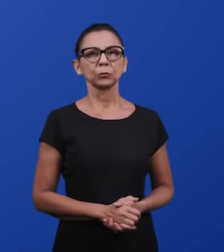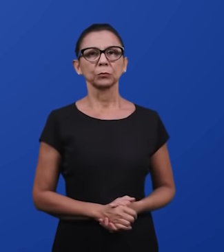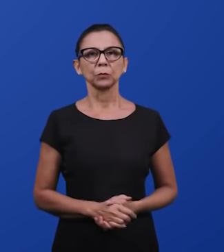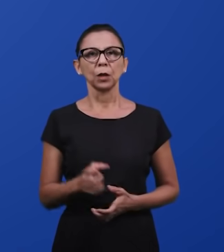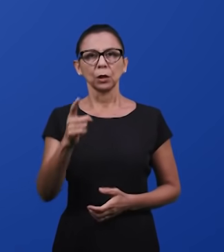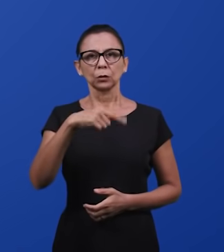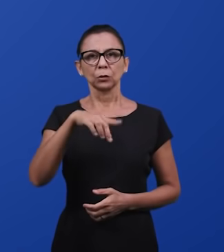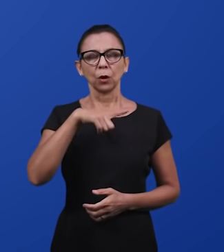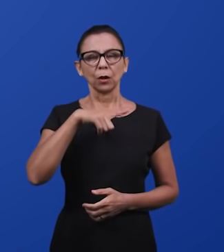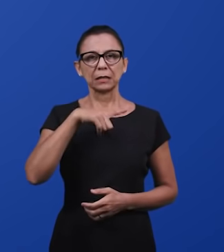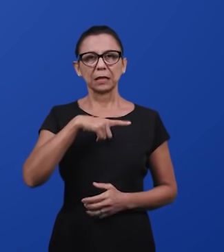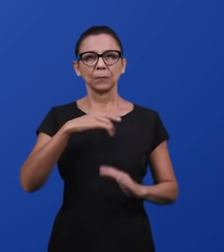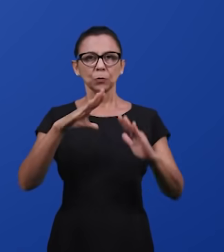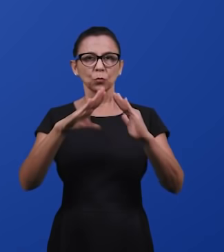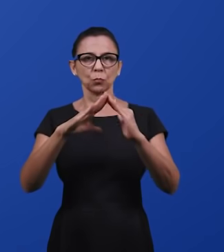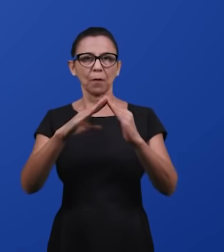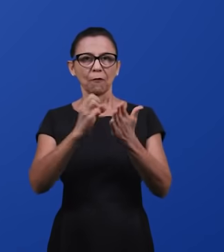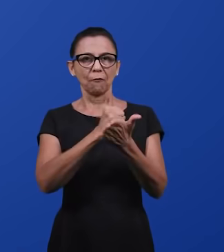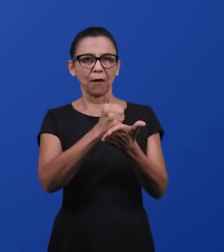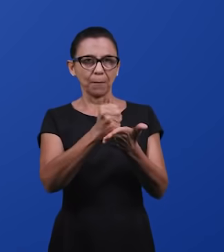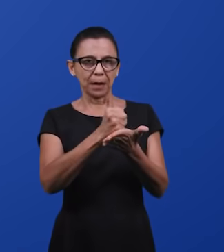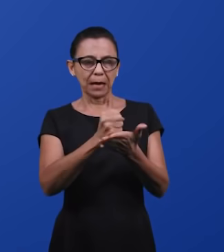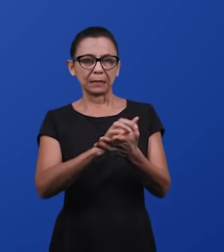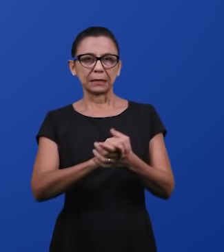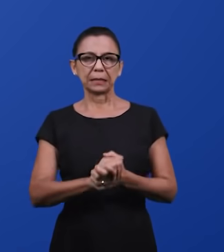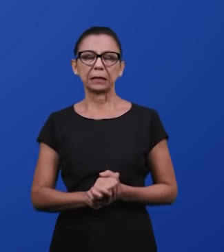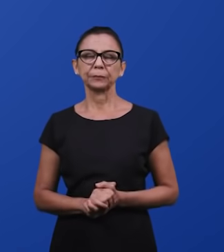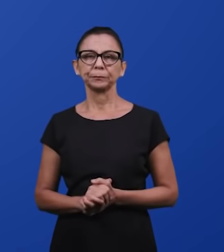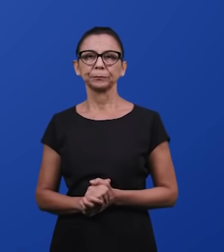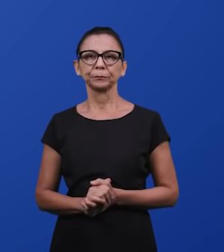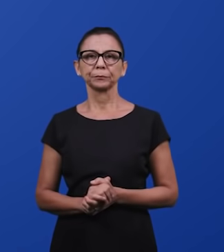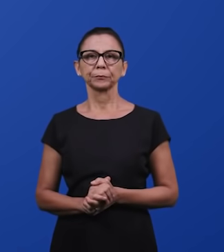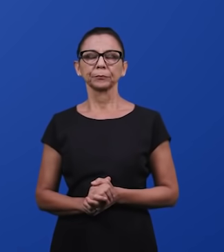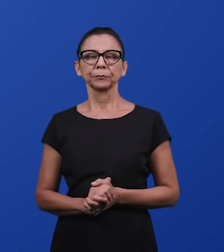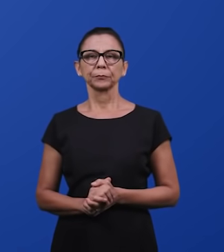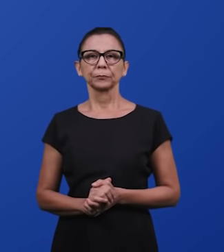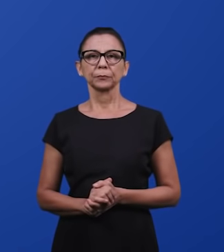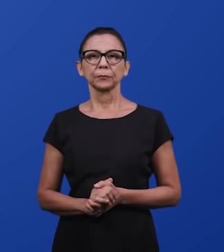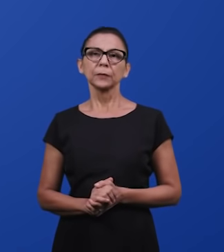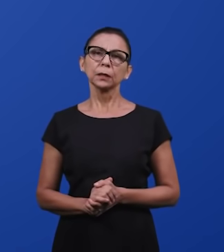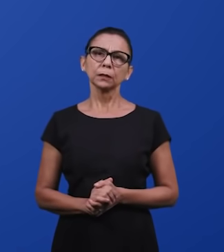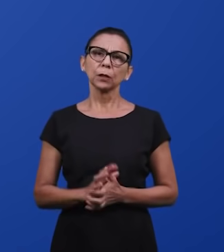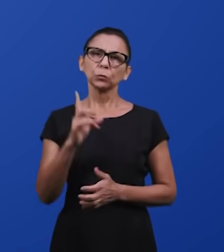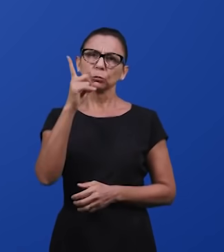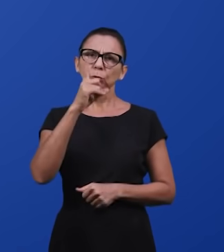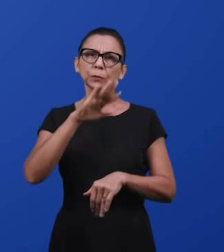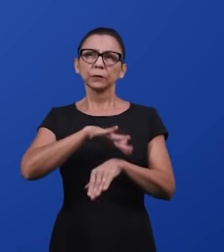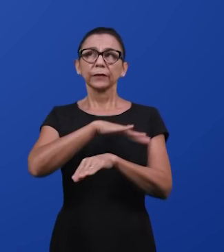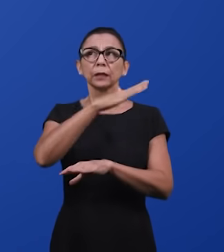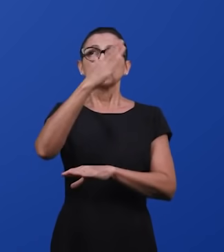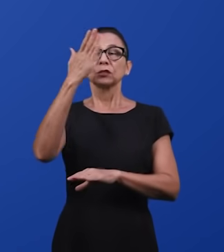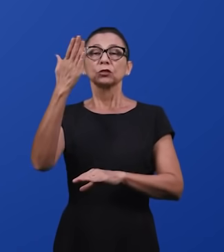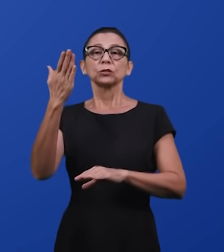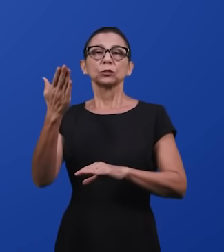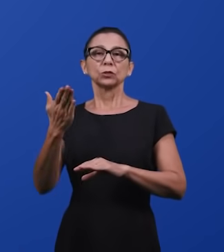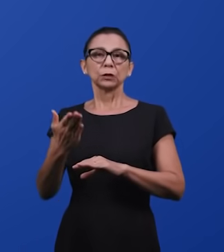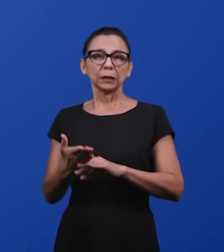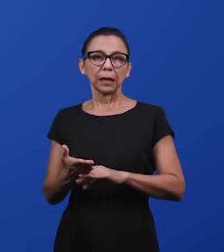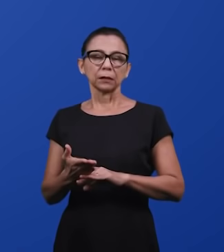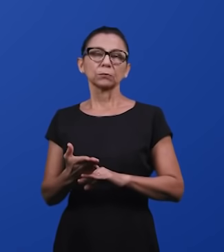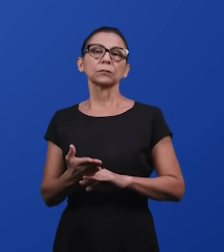farmácia e nós fazemos um plantão mensal nessa farmácia. E é aos domingos. E neste